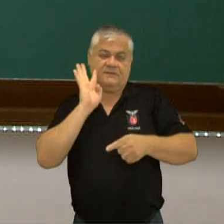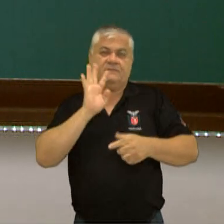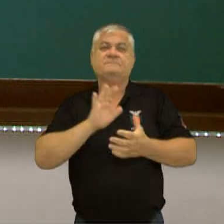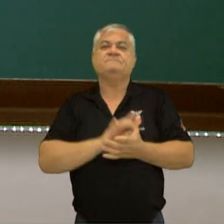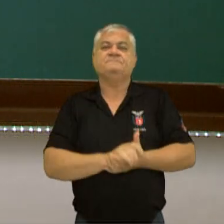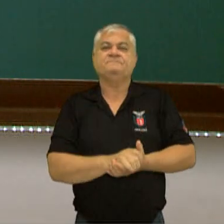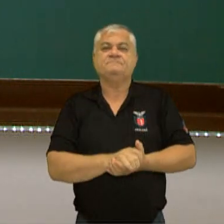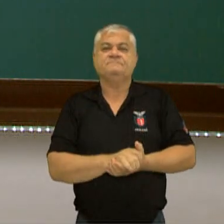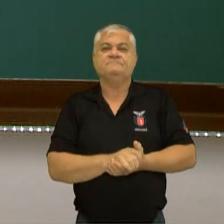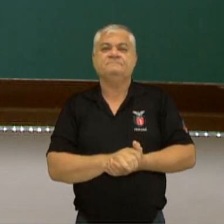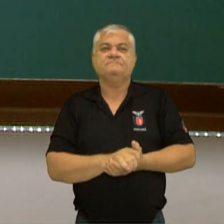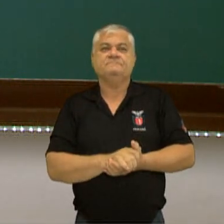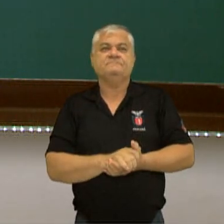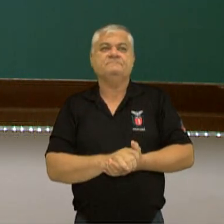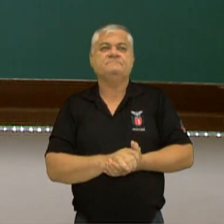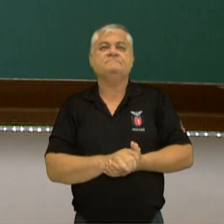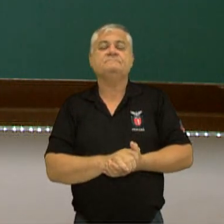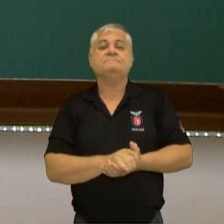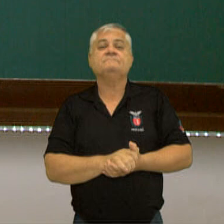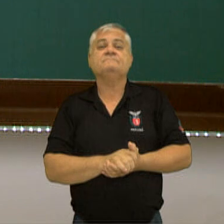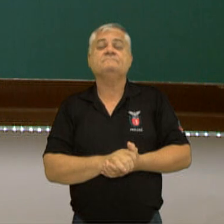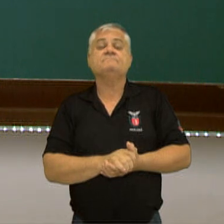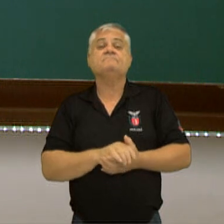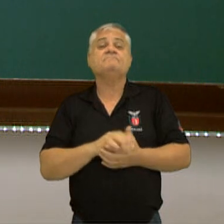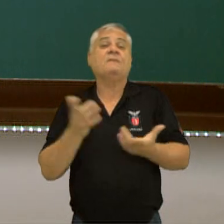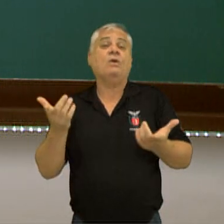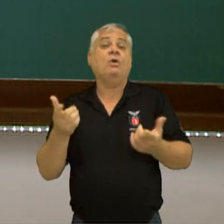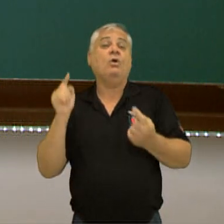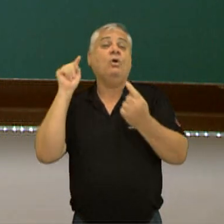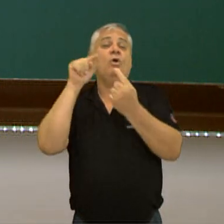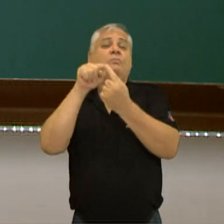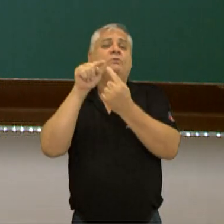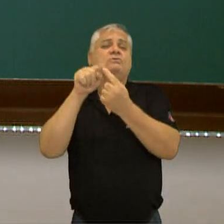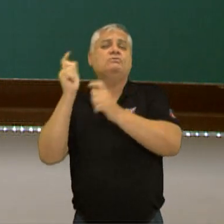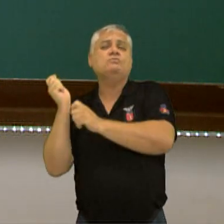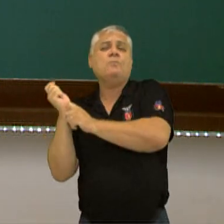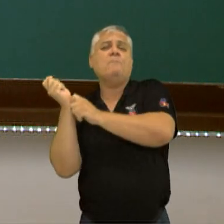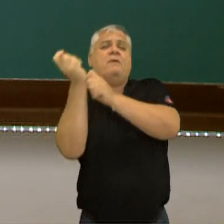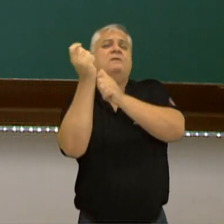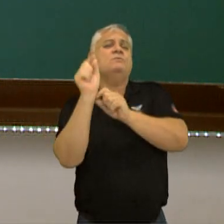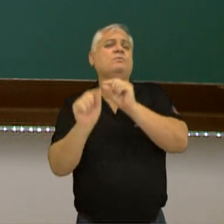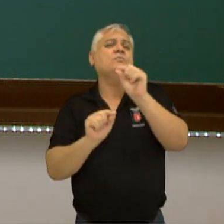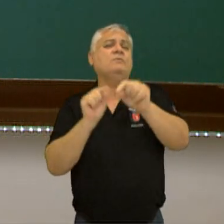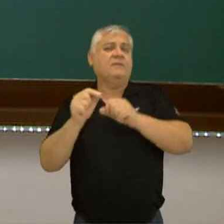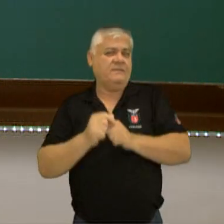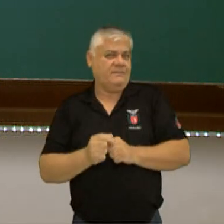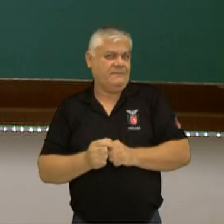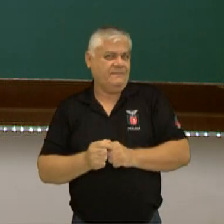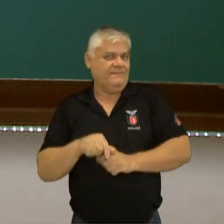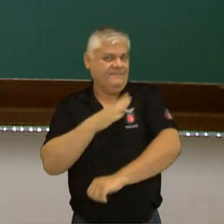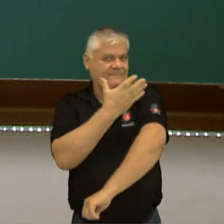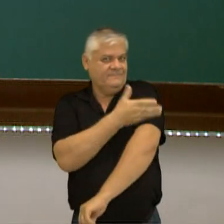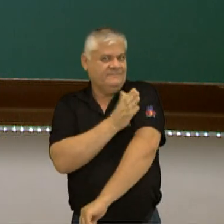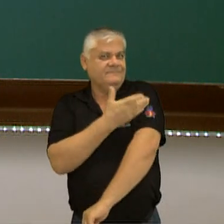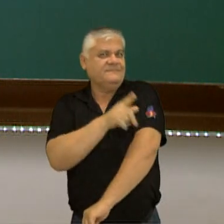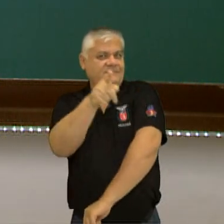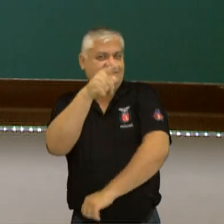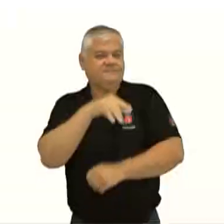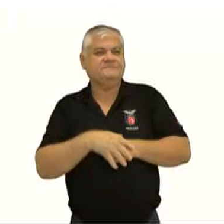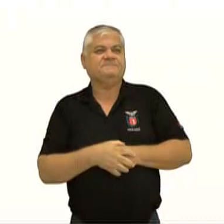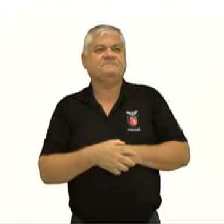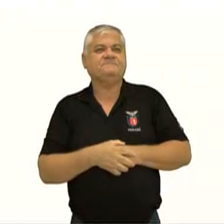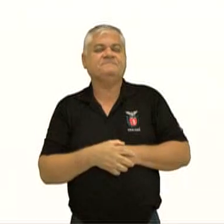tá? O objetivo do beisebol é, segundo exercício nosso, acabamos de falar sobre